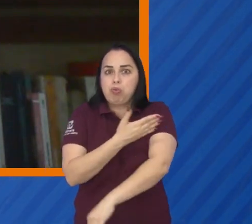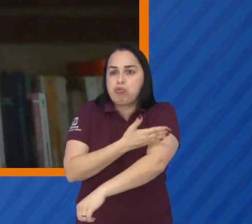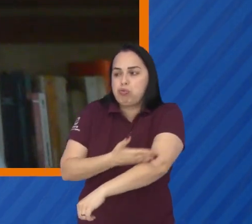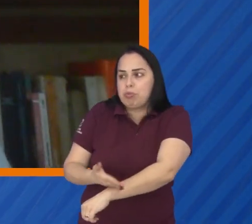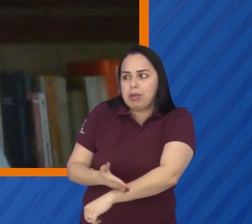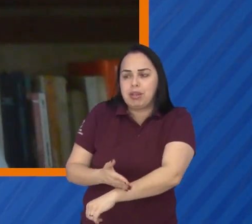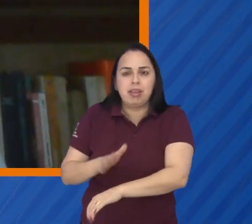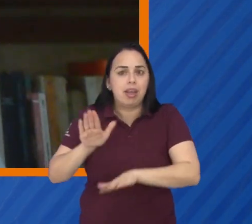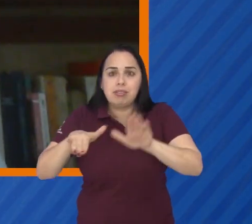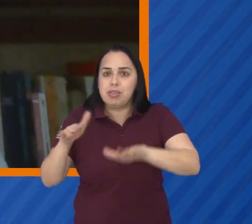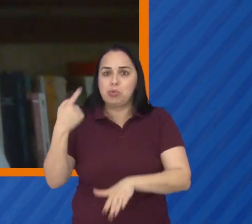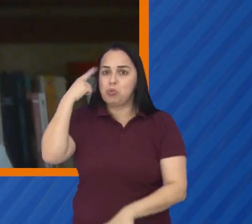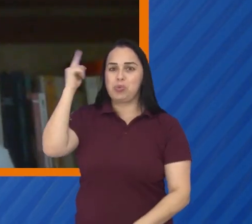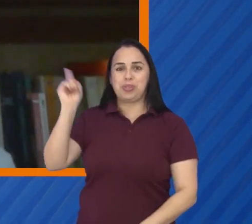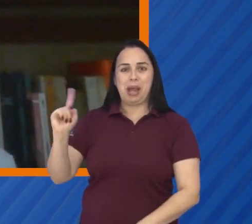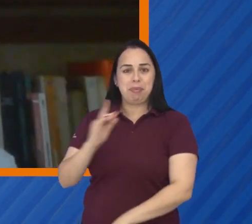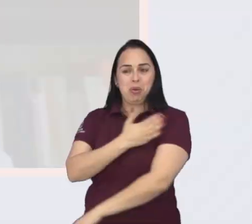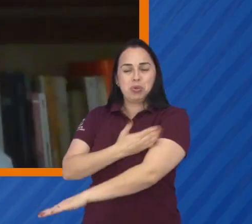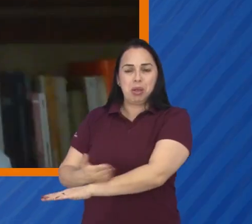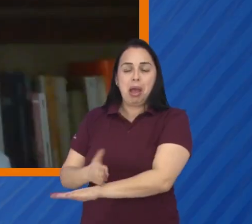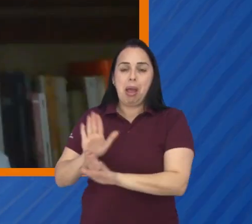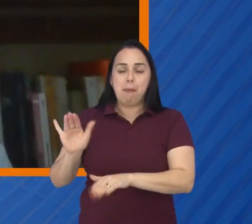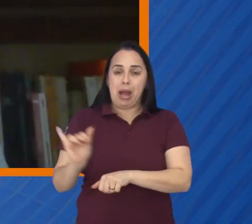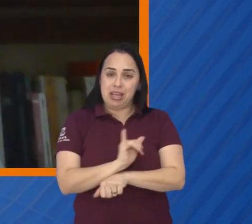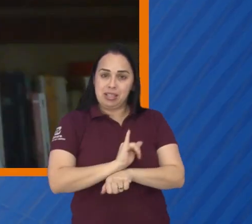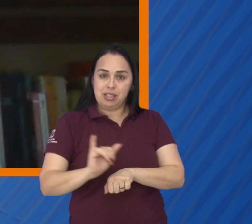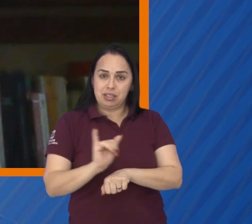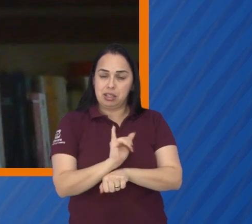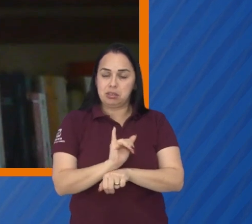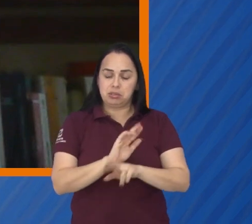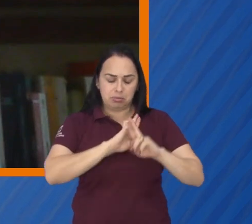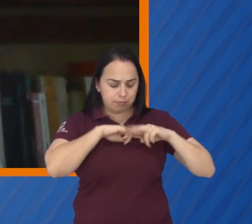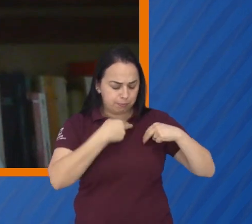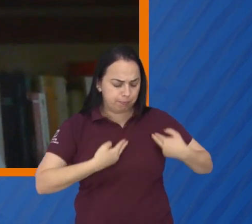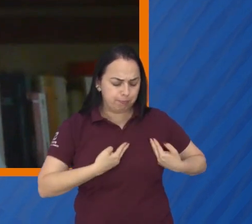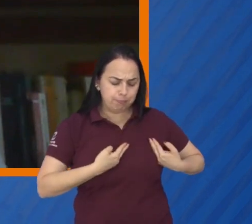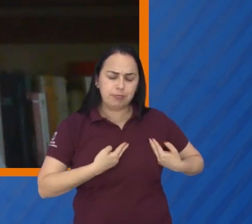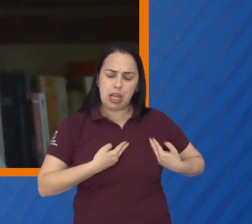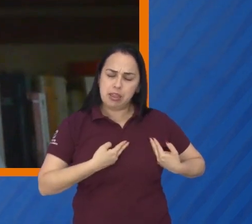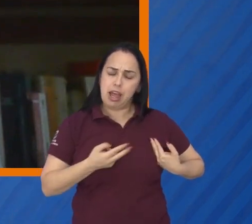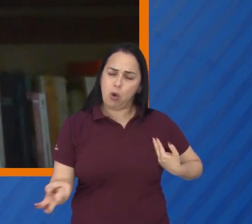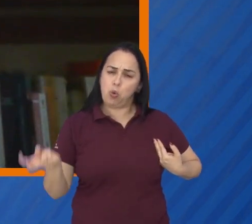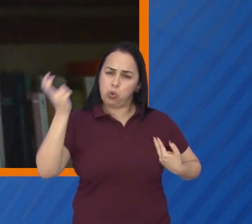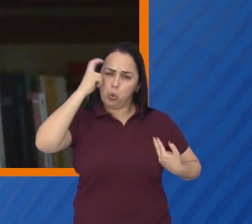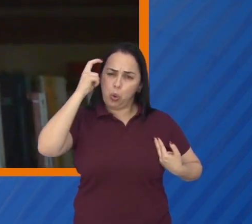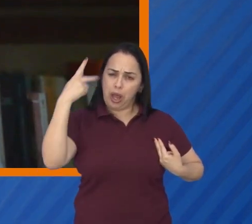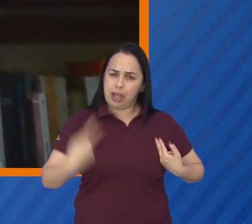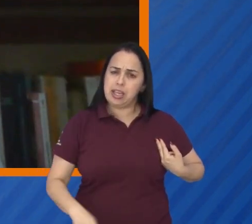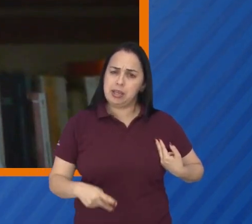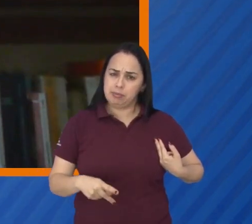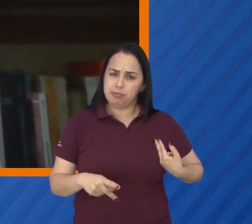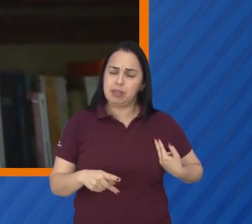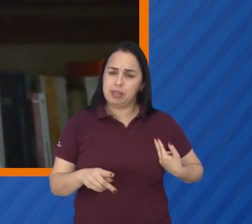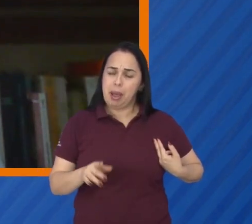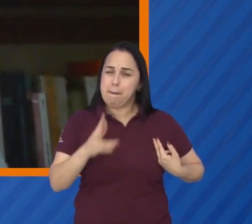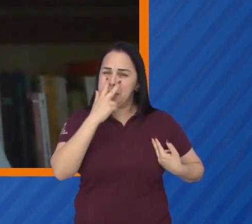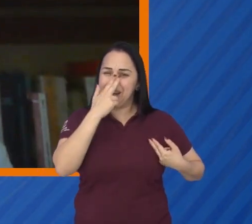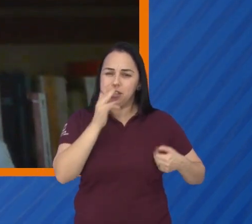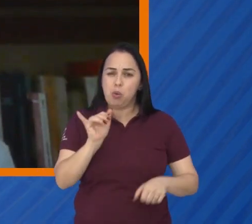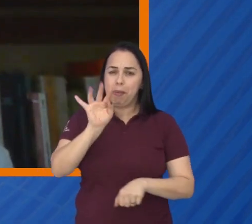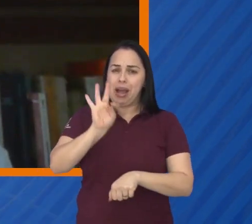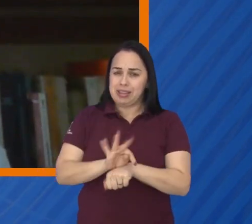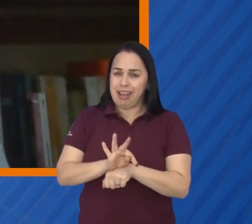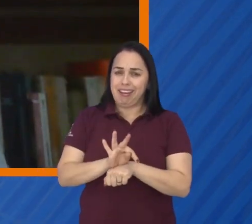em momentos que a gente nem sabe que está praticando ritual. É muito uma ferramenta do luto cultural que a gente tem, né? Como uma